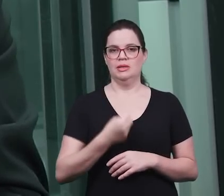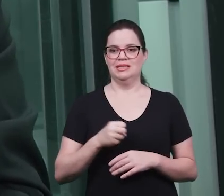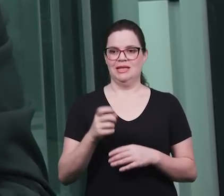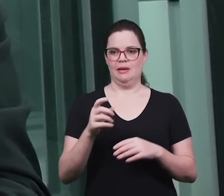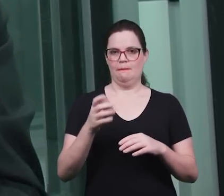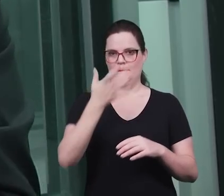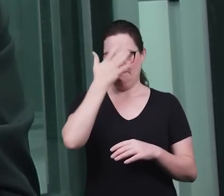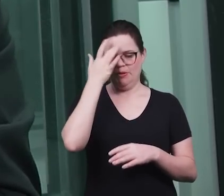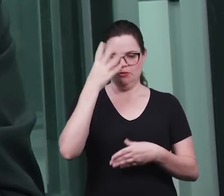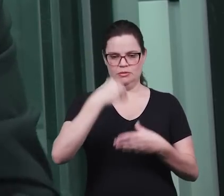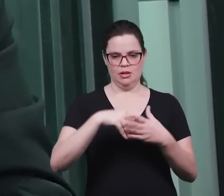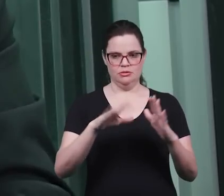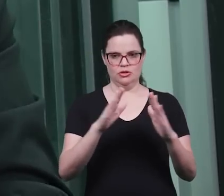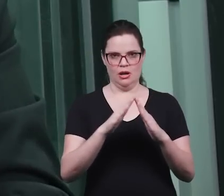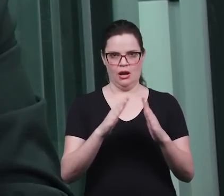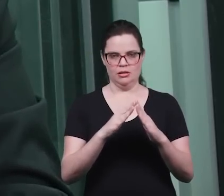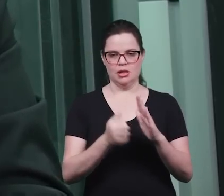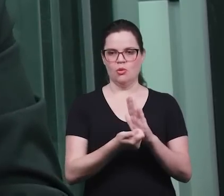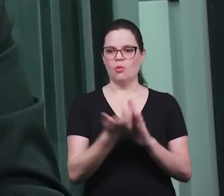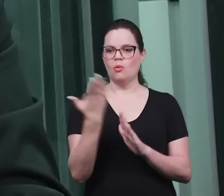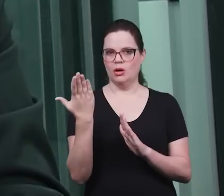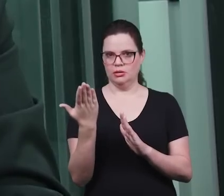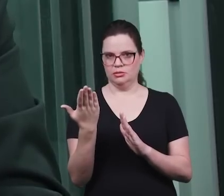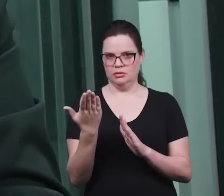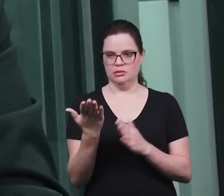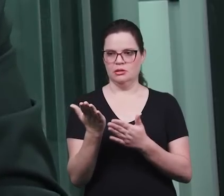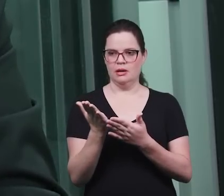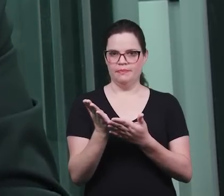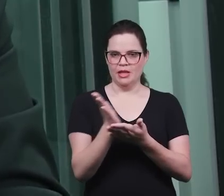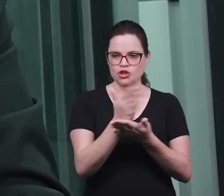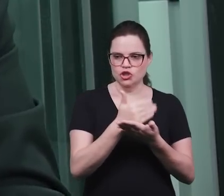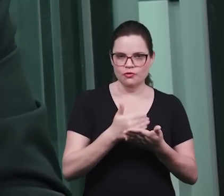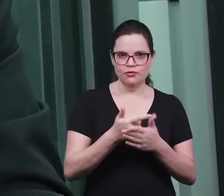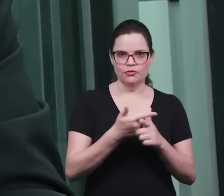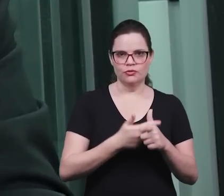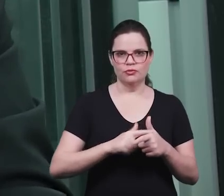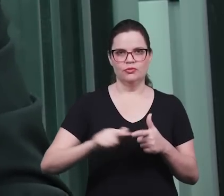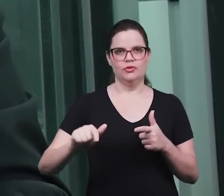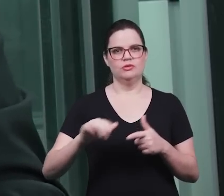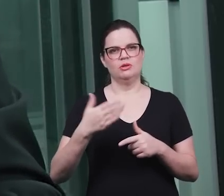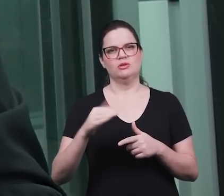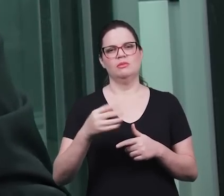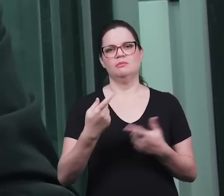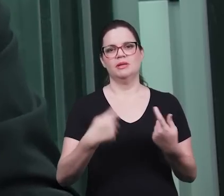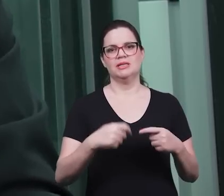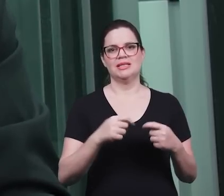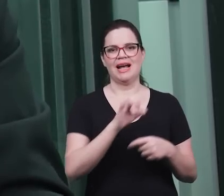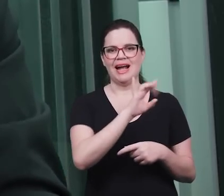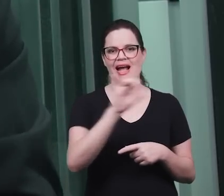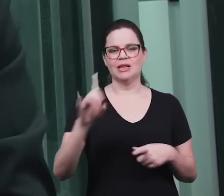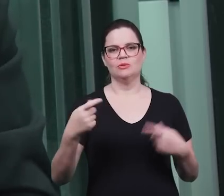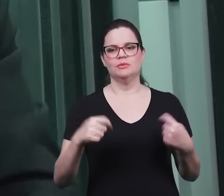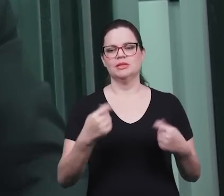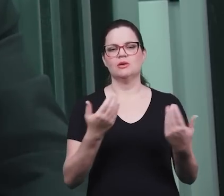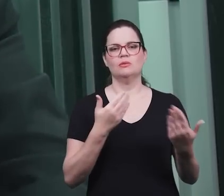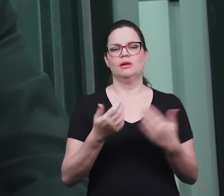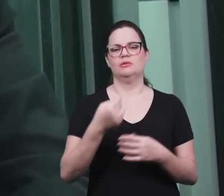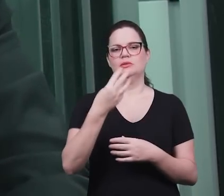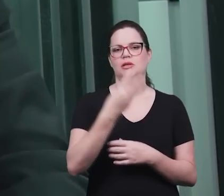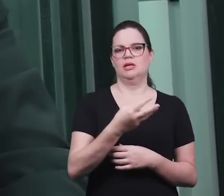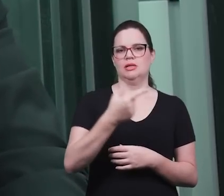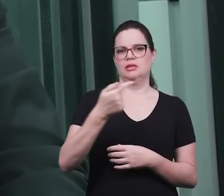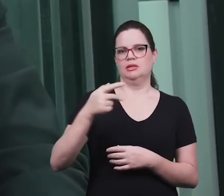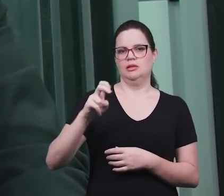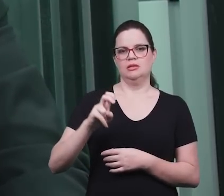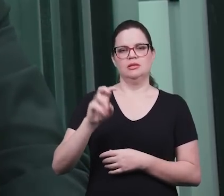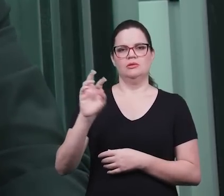ganha pelos moradores, tem que ser inferior a 1/4, que dá R$375. Então é uma situação muito difícil. Muito